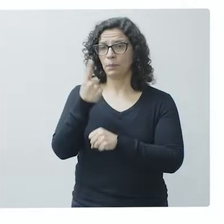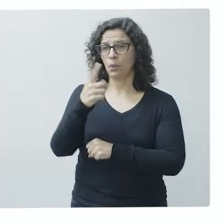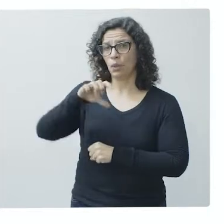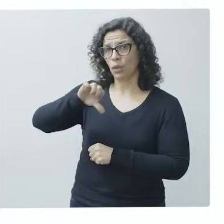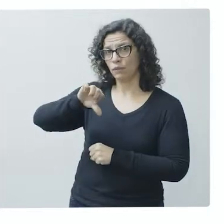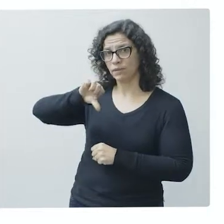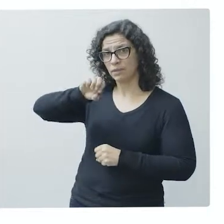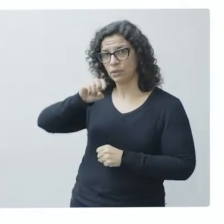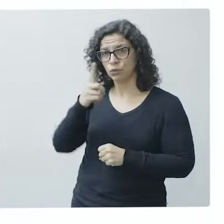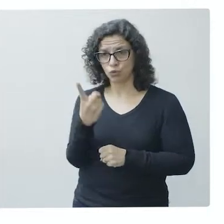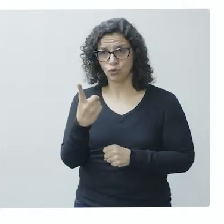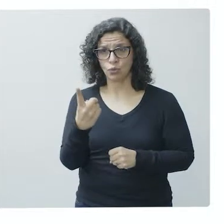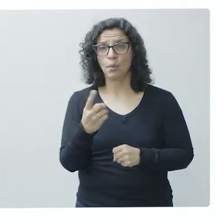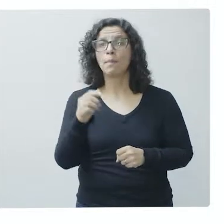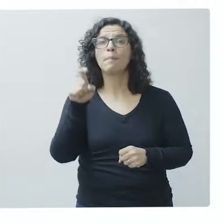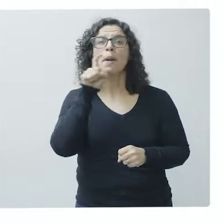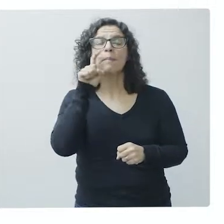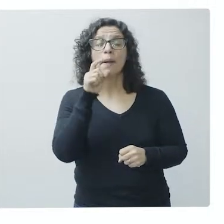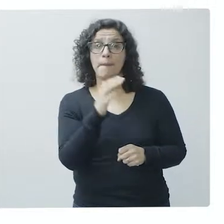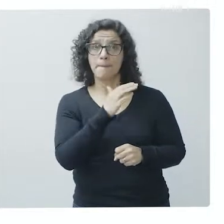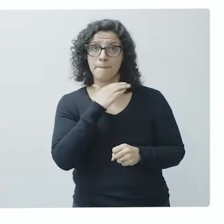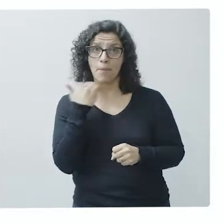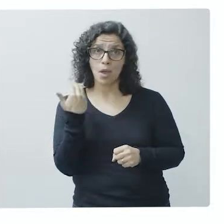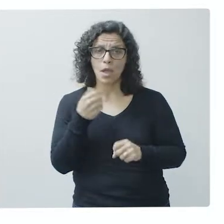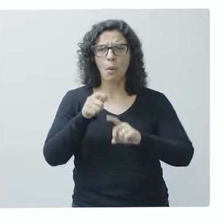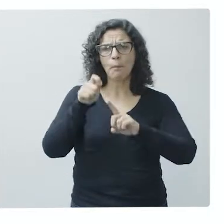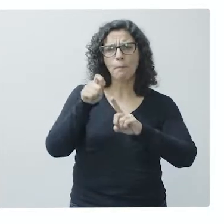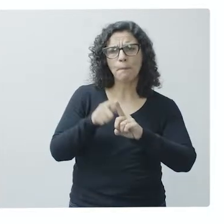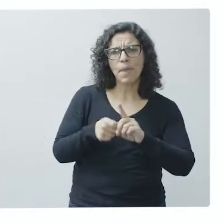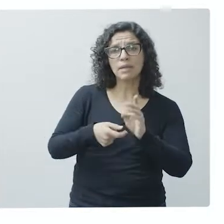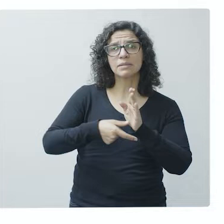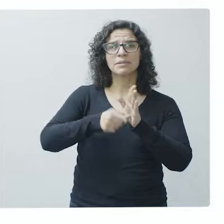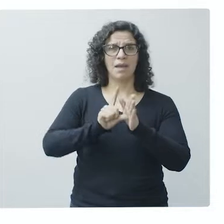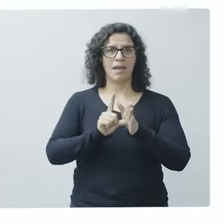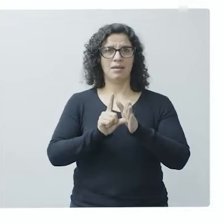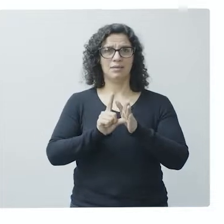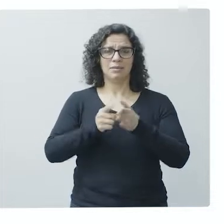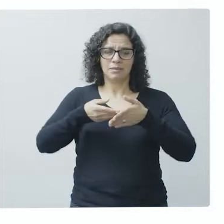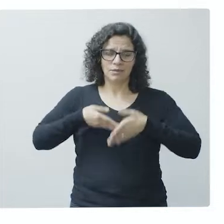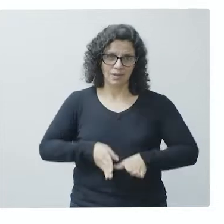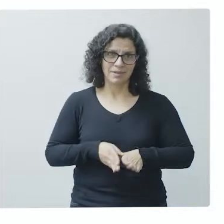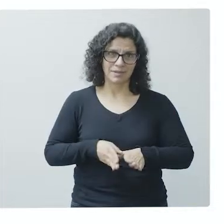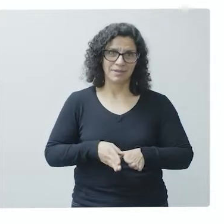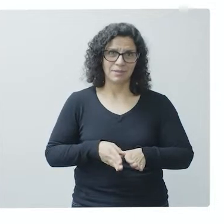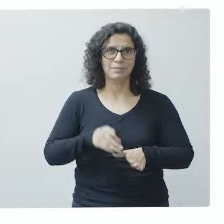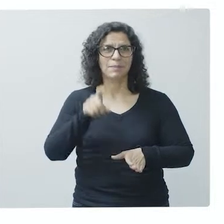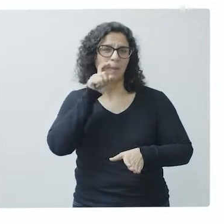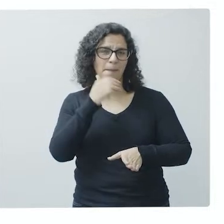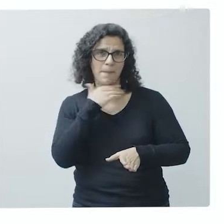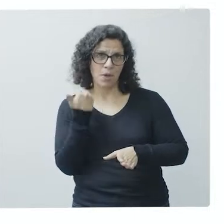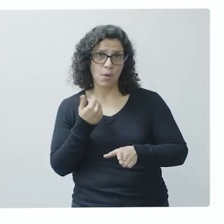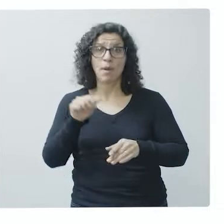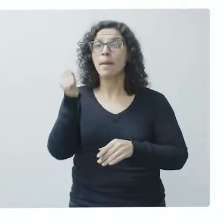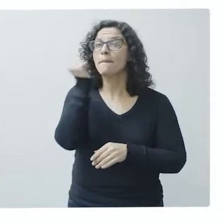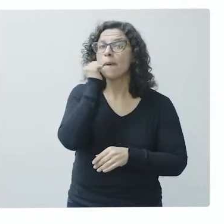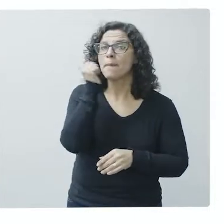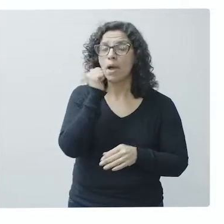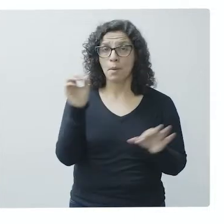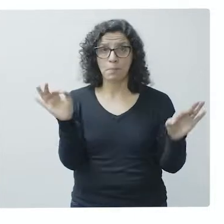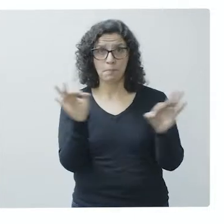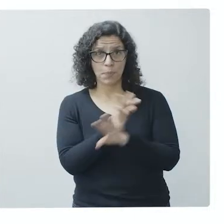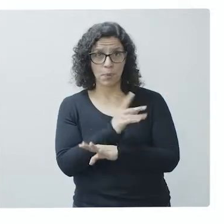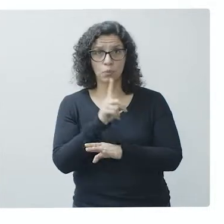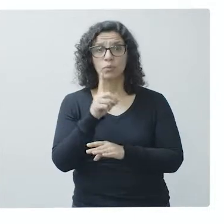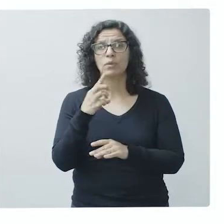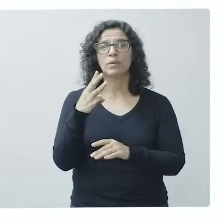7 de novembro de 1901. Perdeu o pai poucos meses antes de seu nascimento e a mãe logo depois de